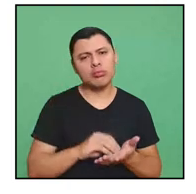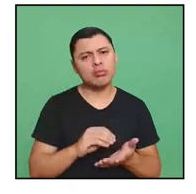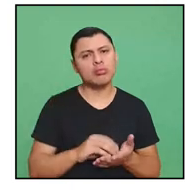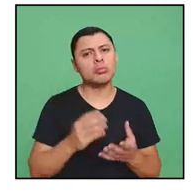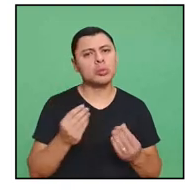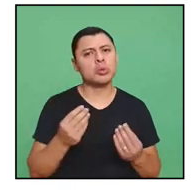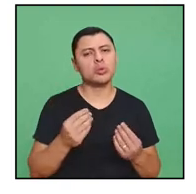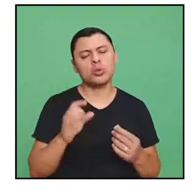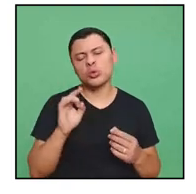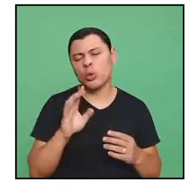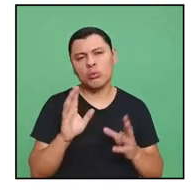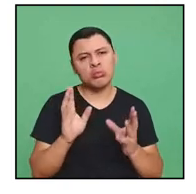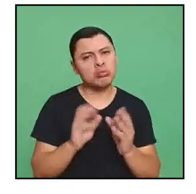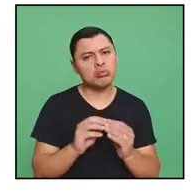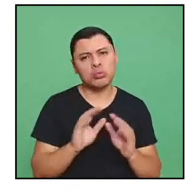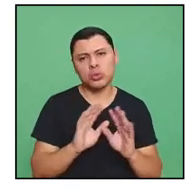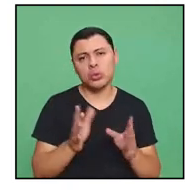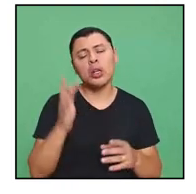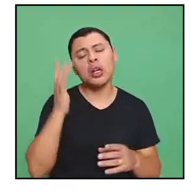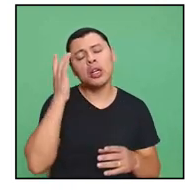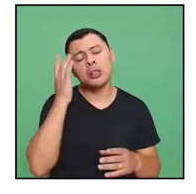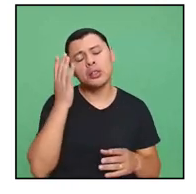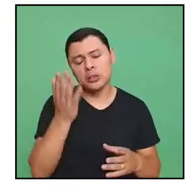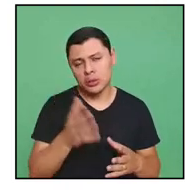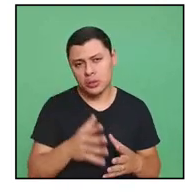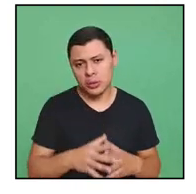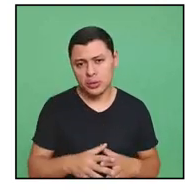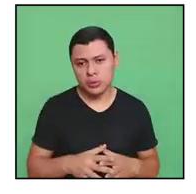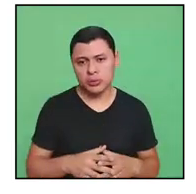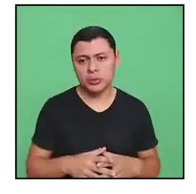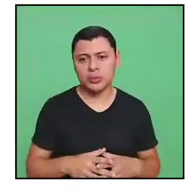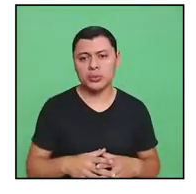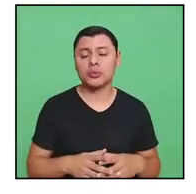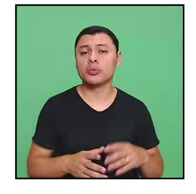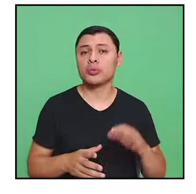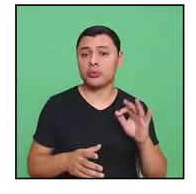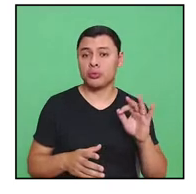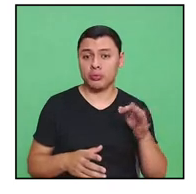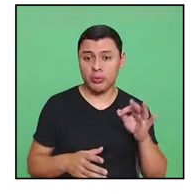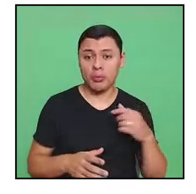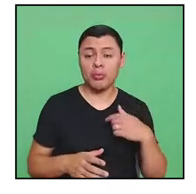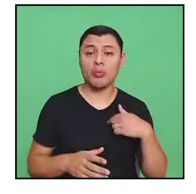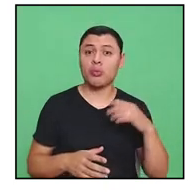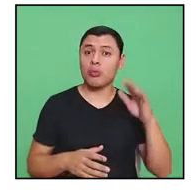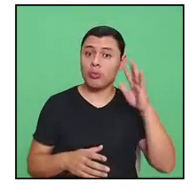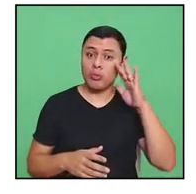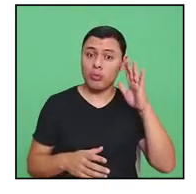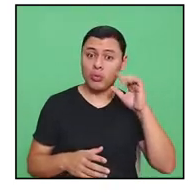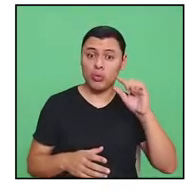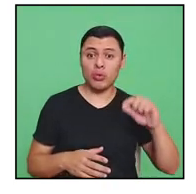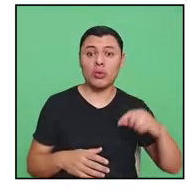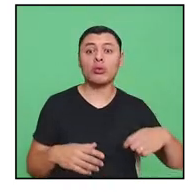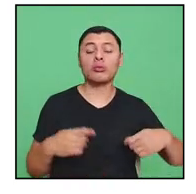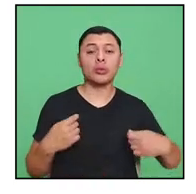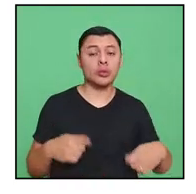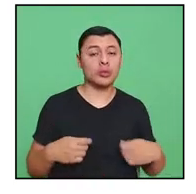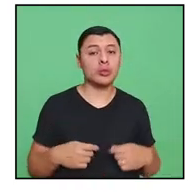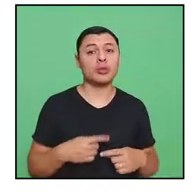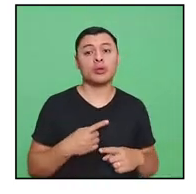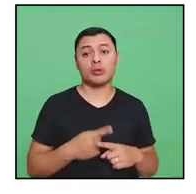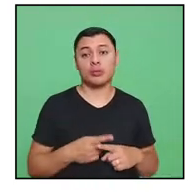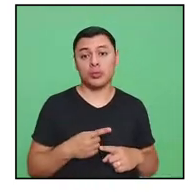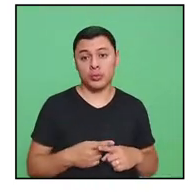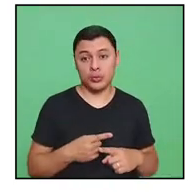algumas coisas, não sei o que você acha sobre isso também. Com certeza. Não, eu penso que é necessário, assim, porque acho